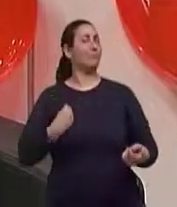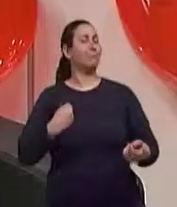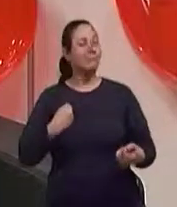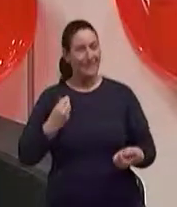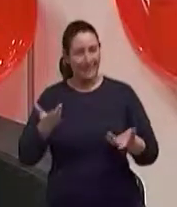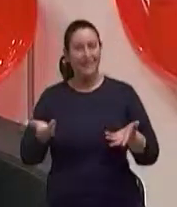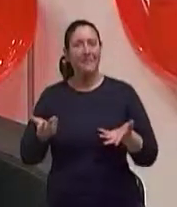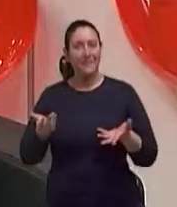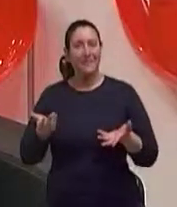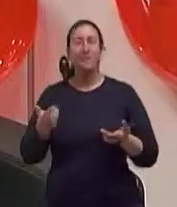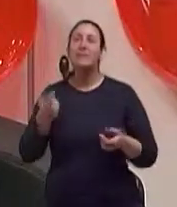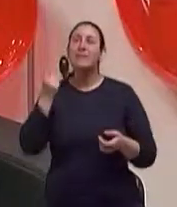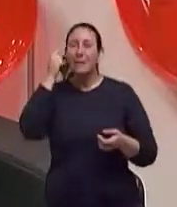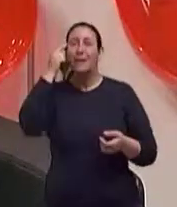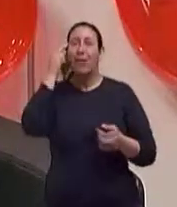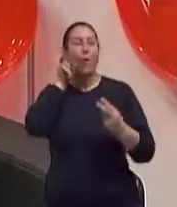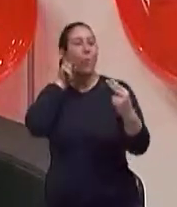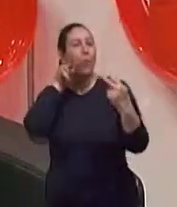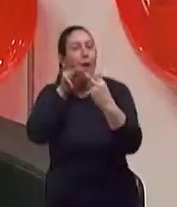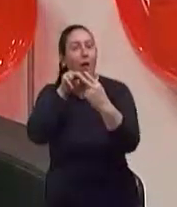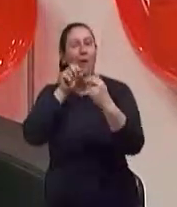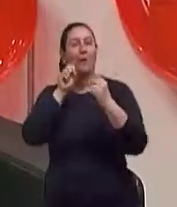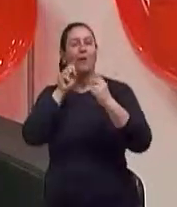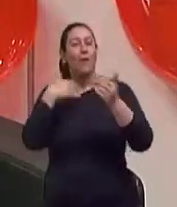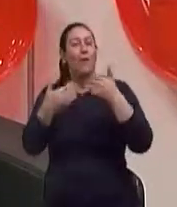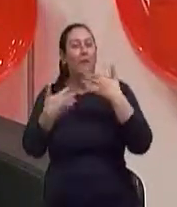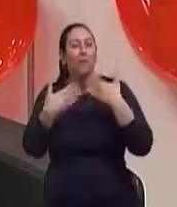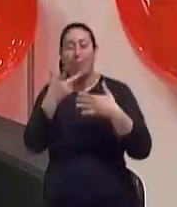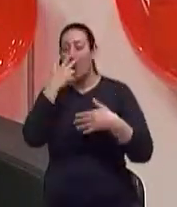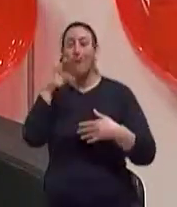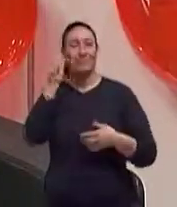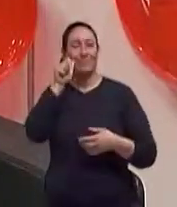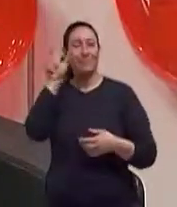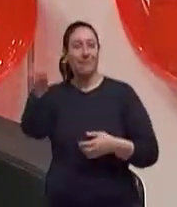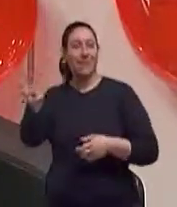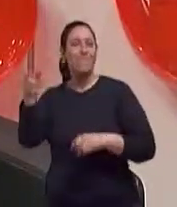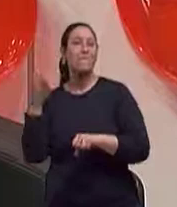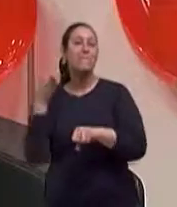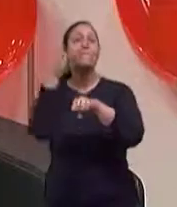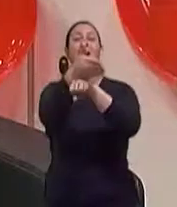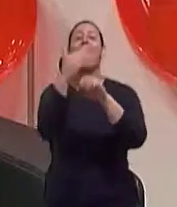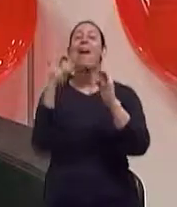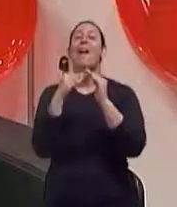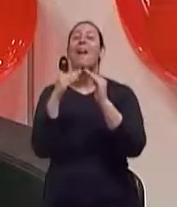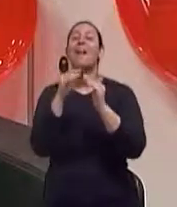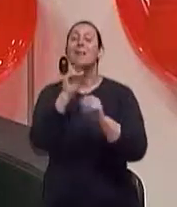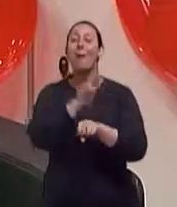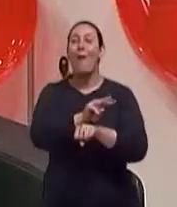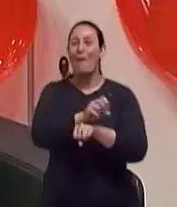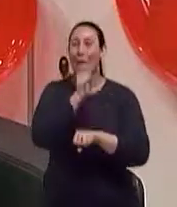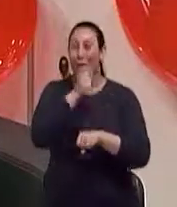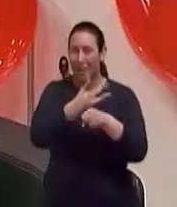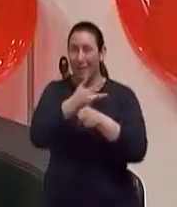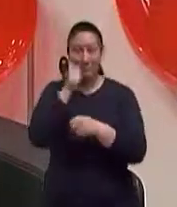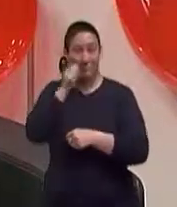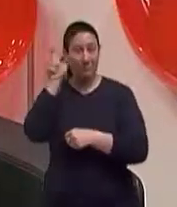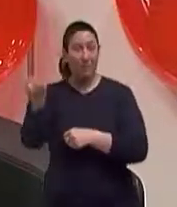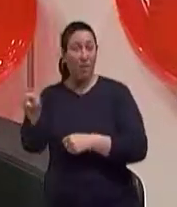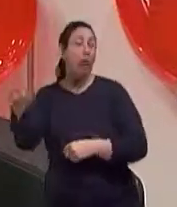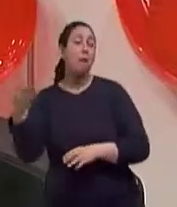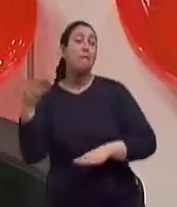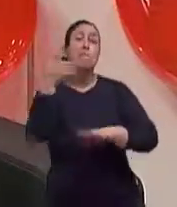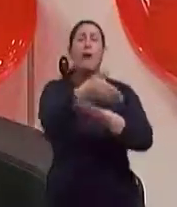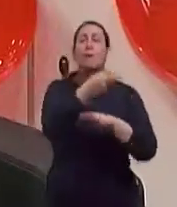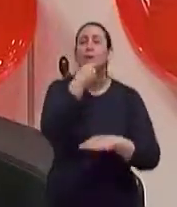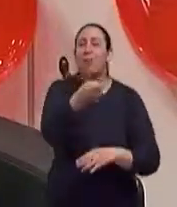olhar a foto mas o Olho no Olho como disse a menina que vai visitar a avó ali no as ou na casa de